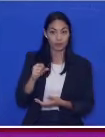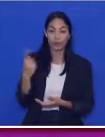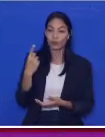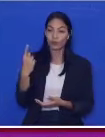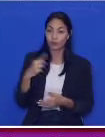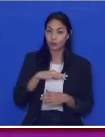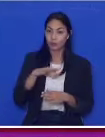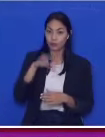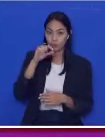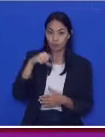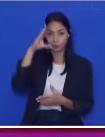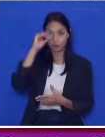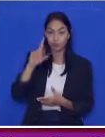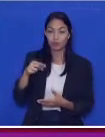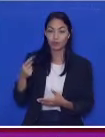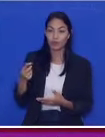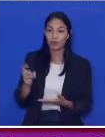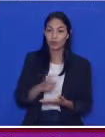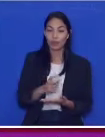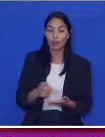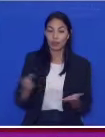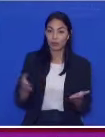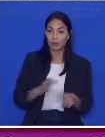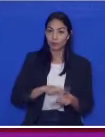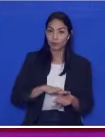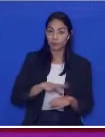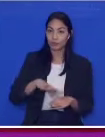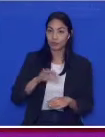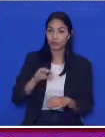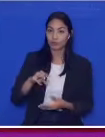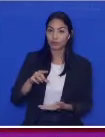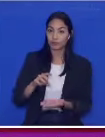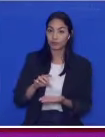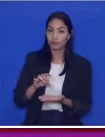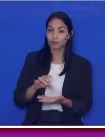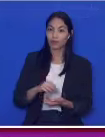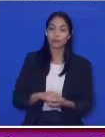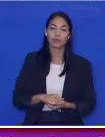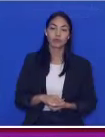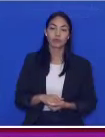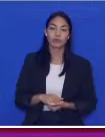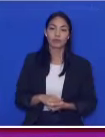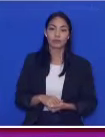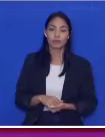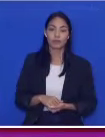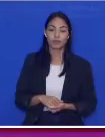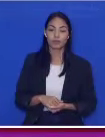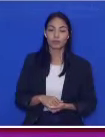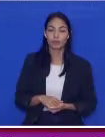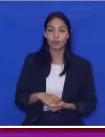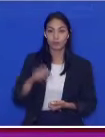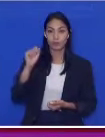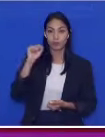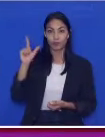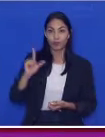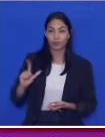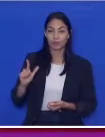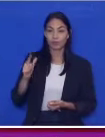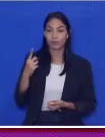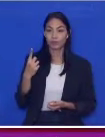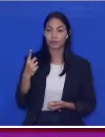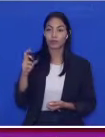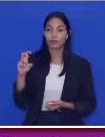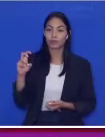primeiro sorteio da noite, depois quina, agora Loto Fácil. Bola azul número